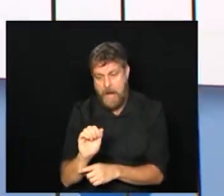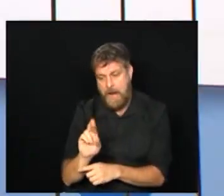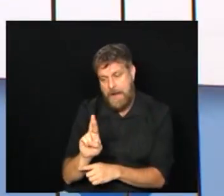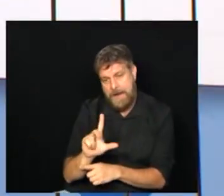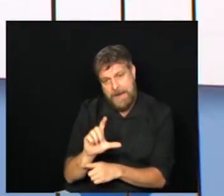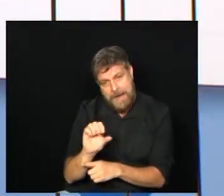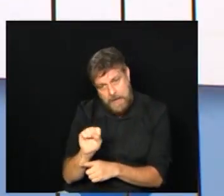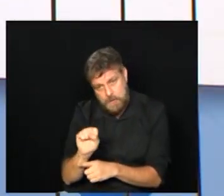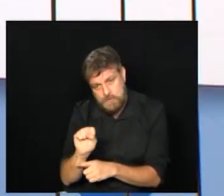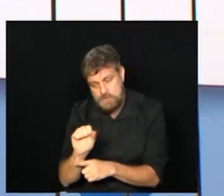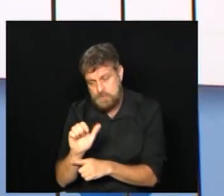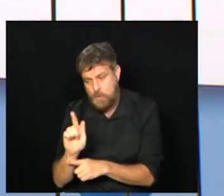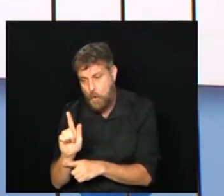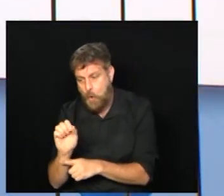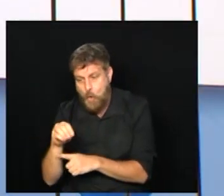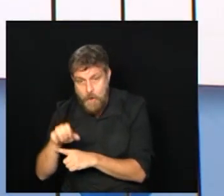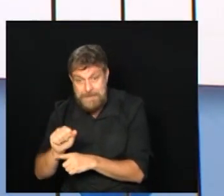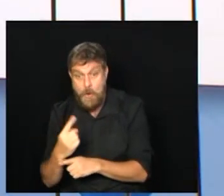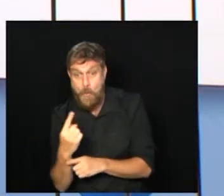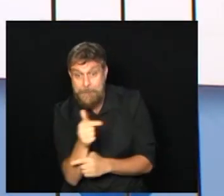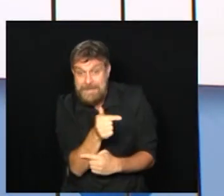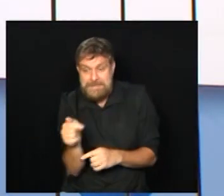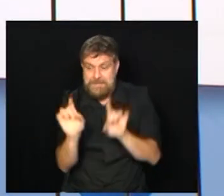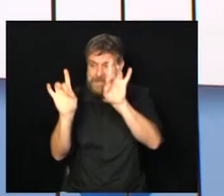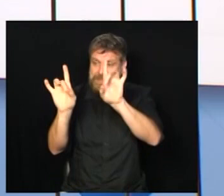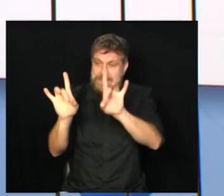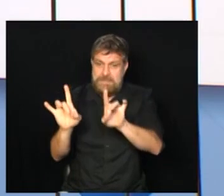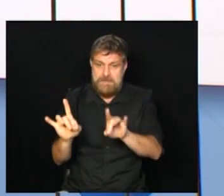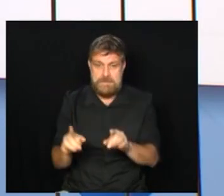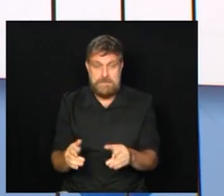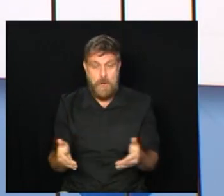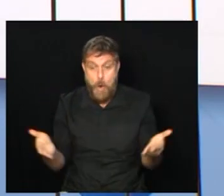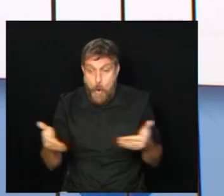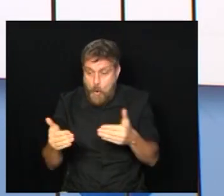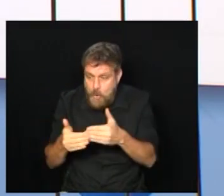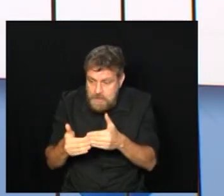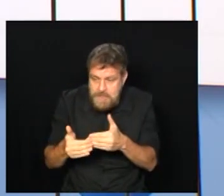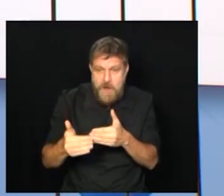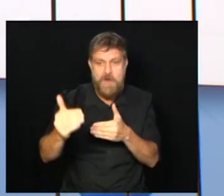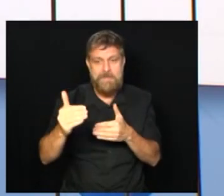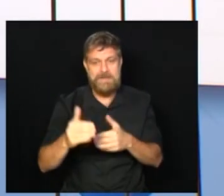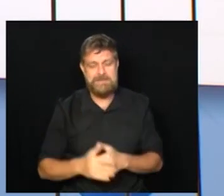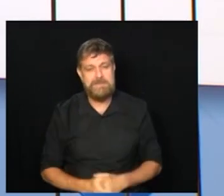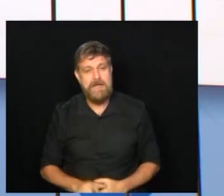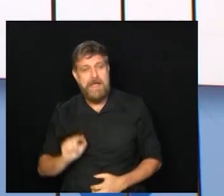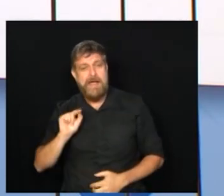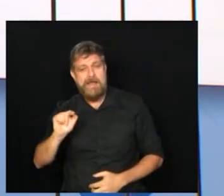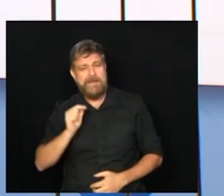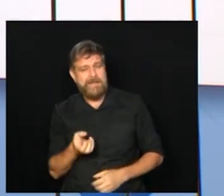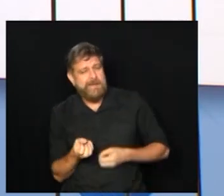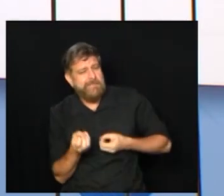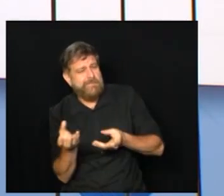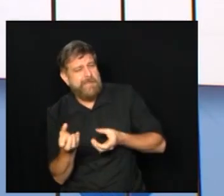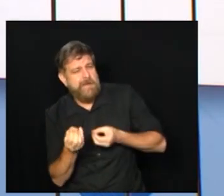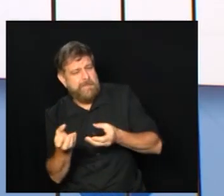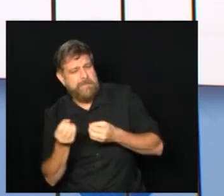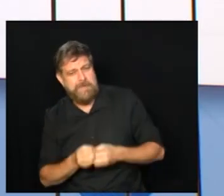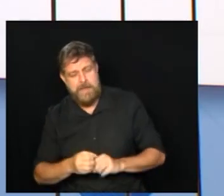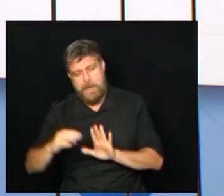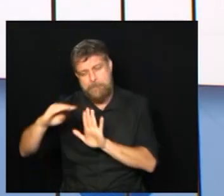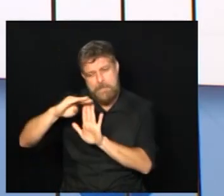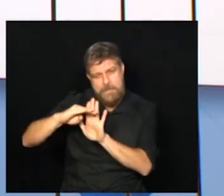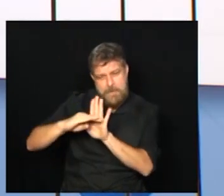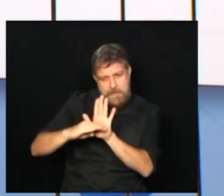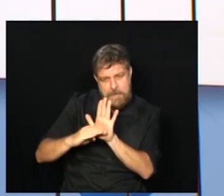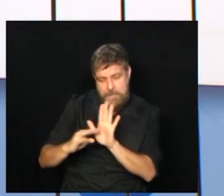aí uma semana especial que começa hoje. E quem traz essa programação falando